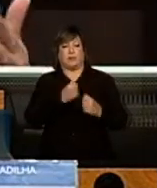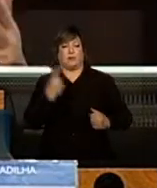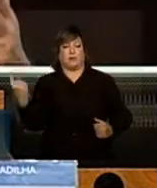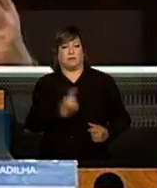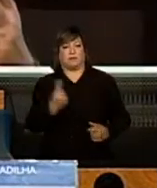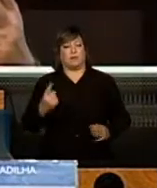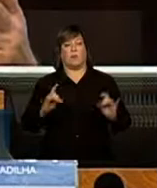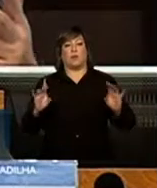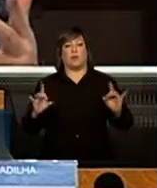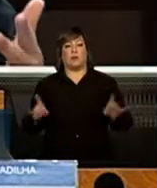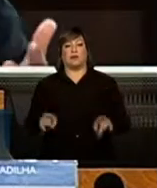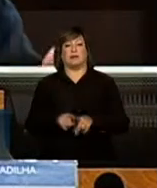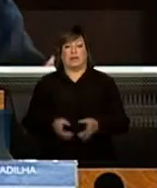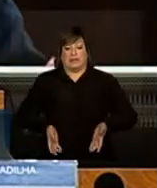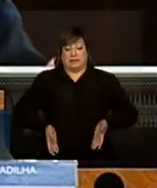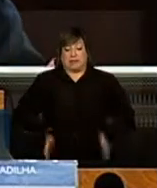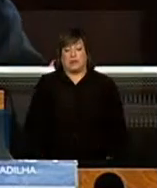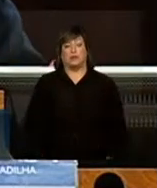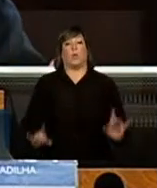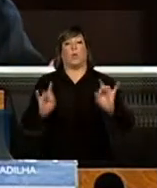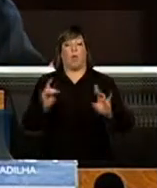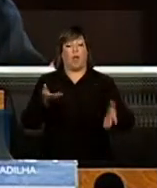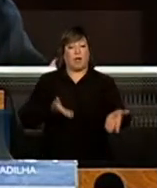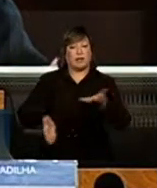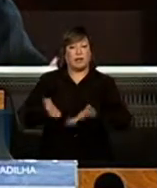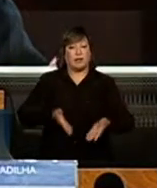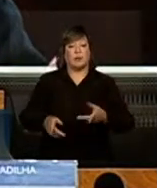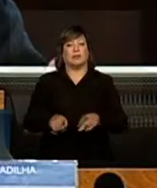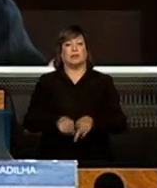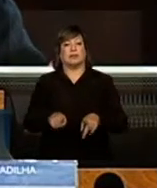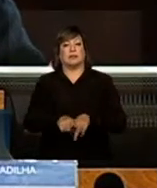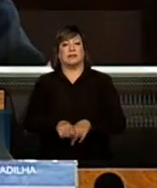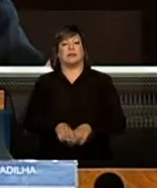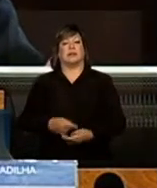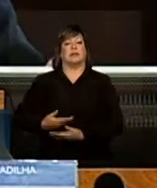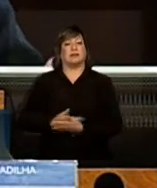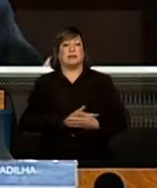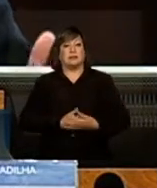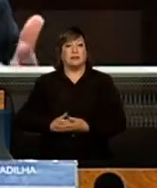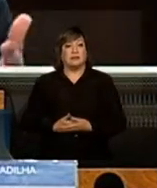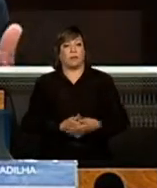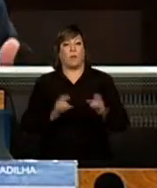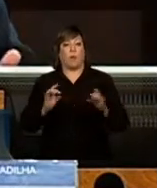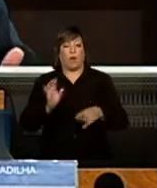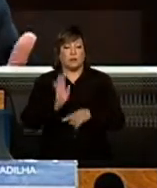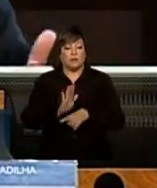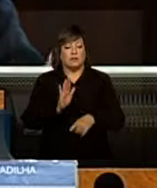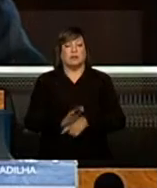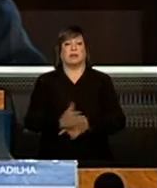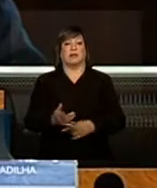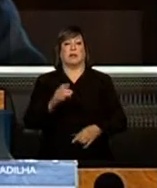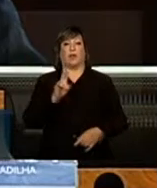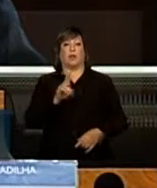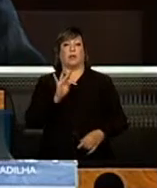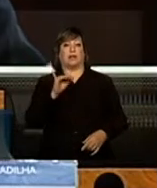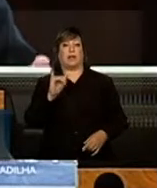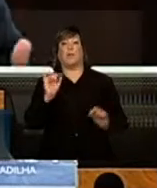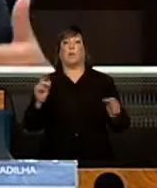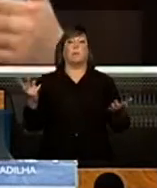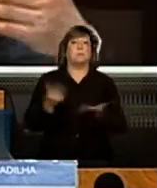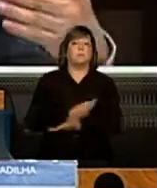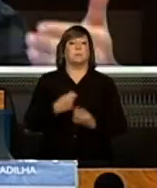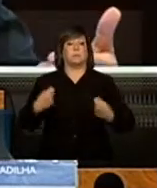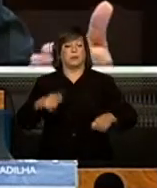qualidade, né, oferecer os cuidados iniciais à criança com qualidade, inclusive terapia intensiva naquilo que for